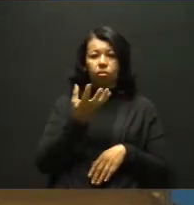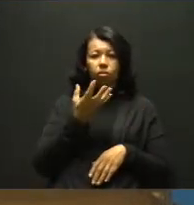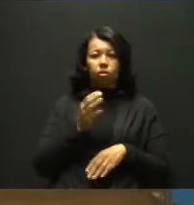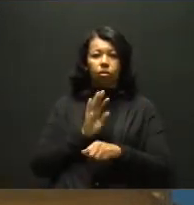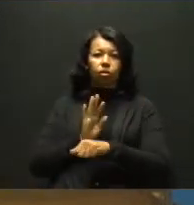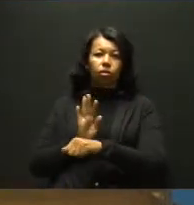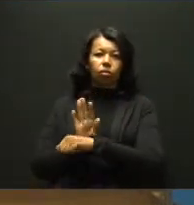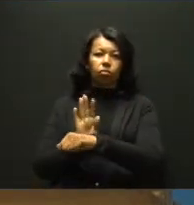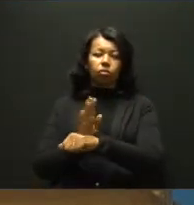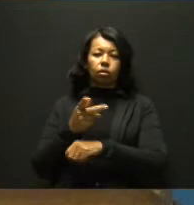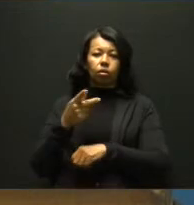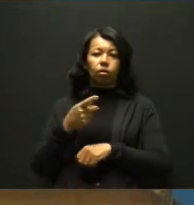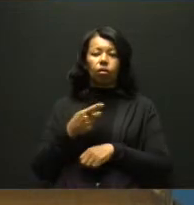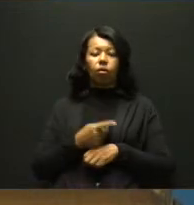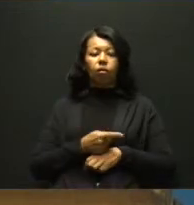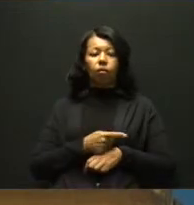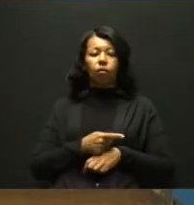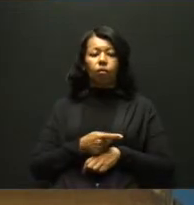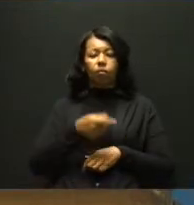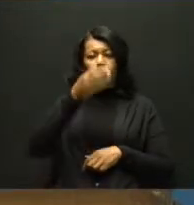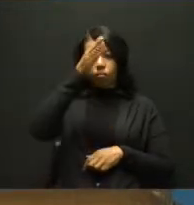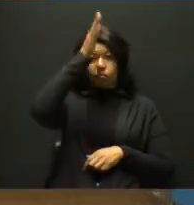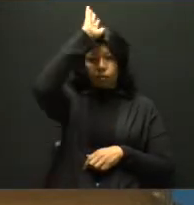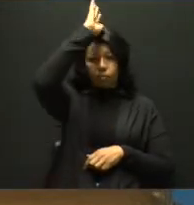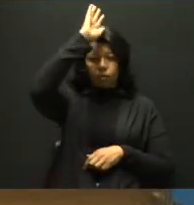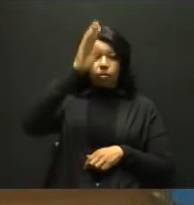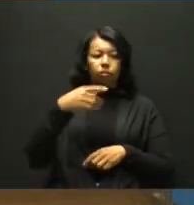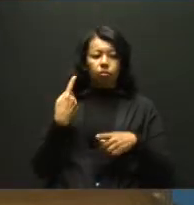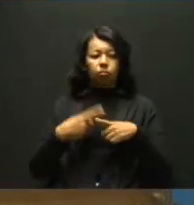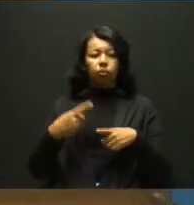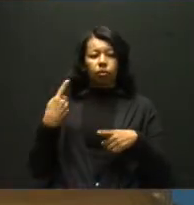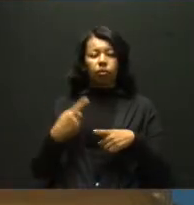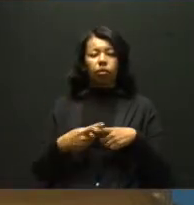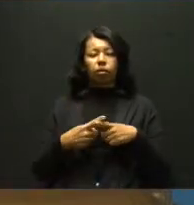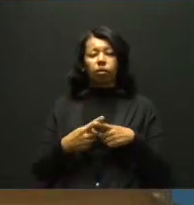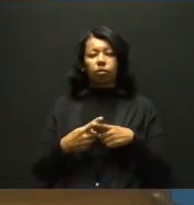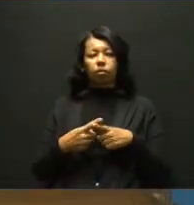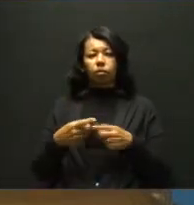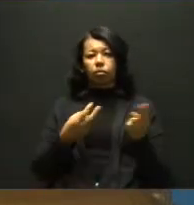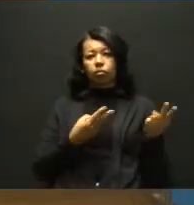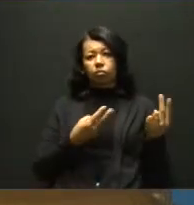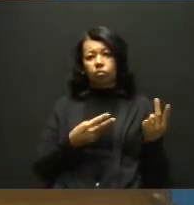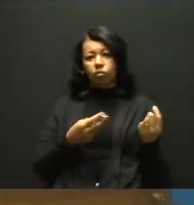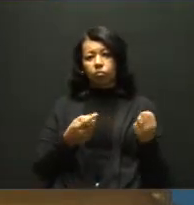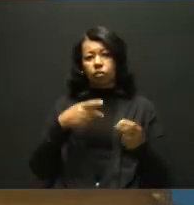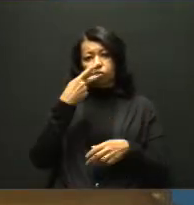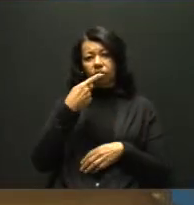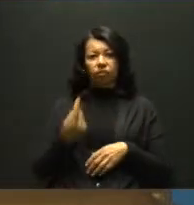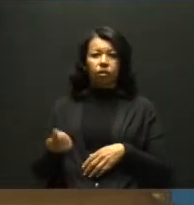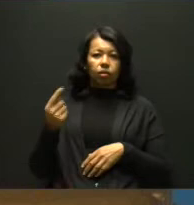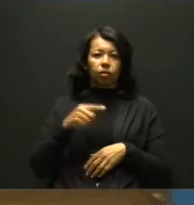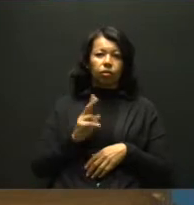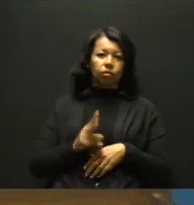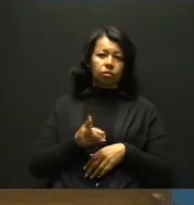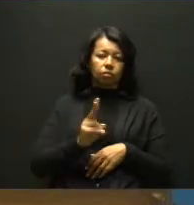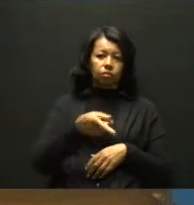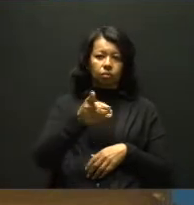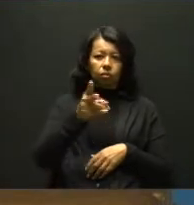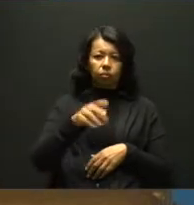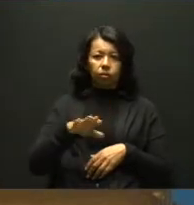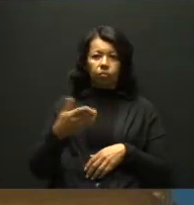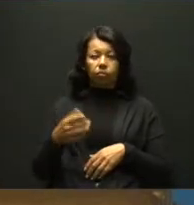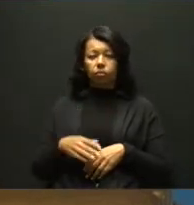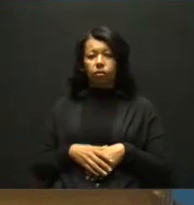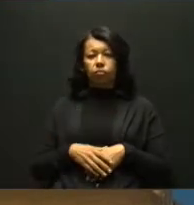para ajudar o corpo de bombeiros até porque como a gente aqui mesmo fala sempre quando